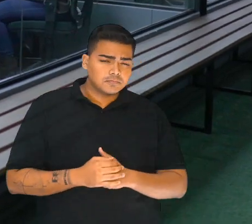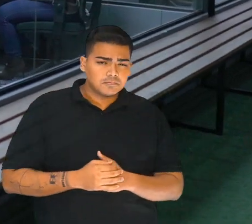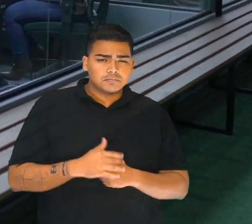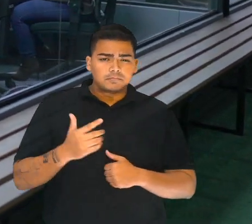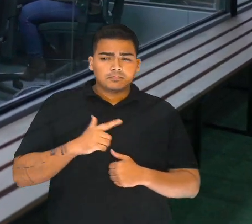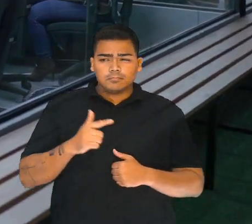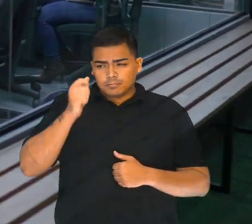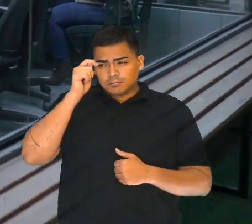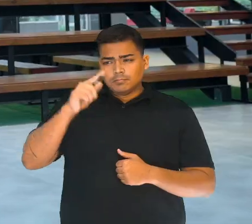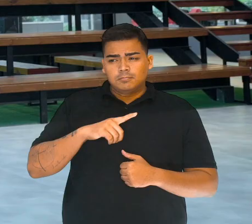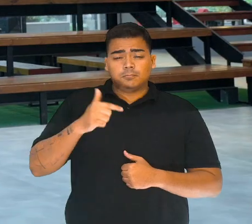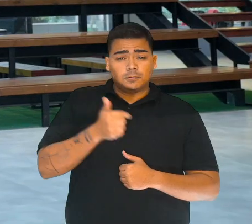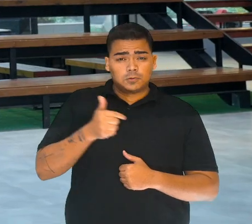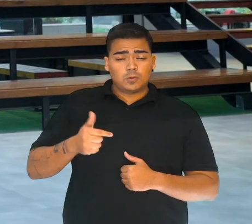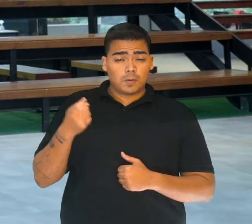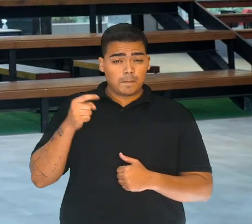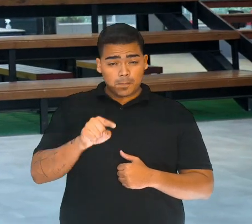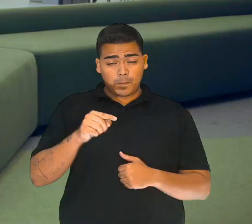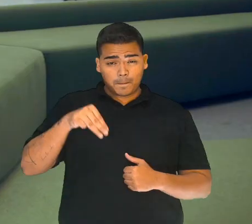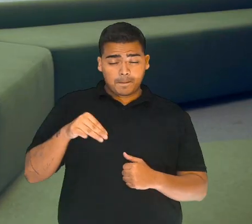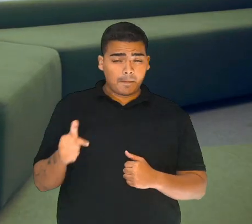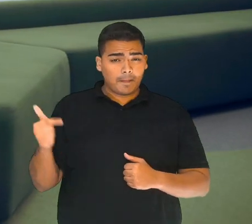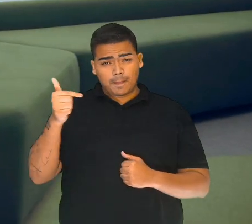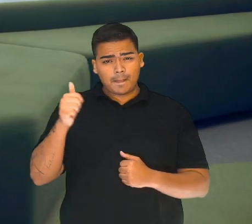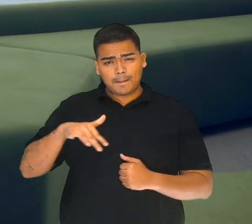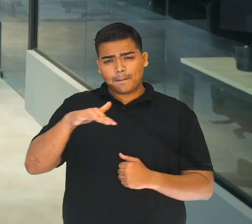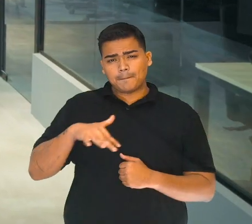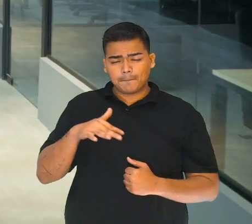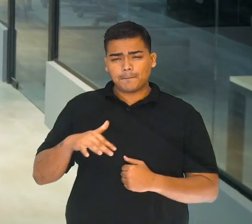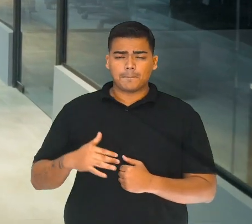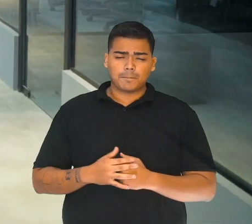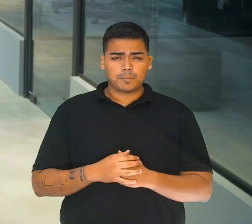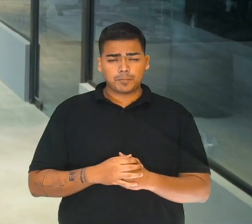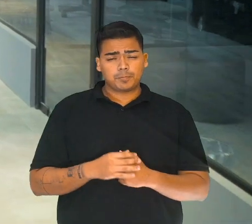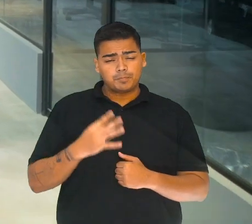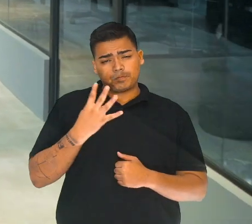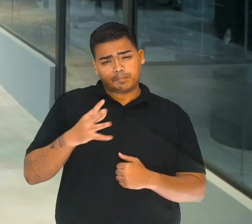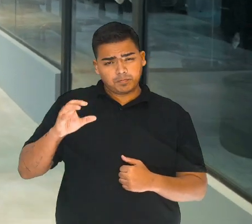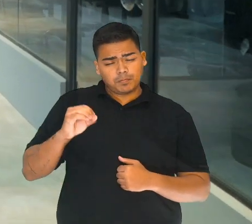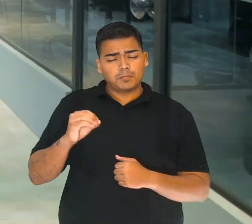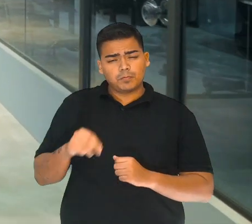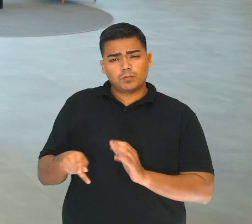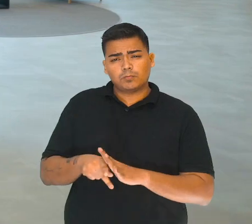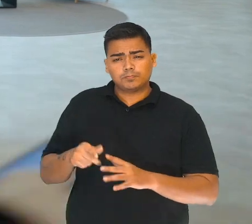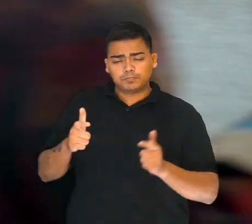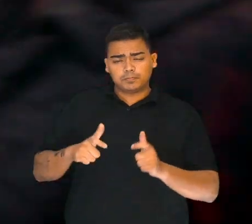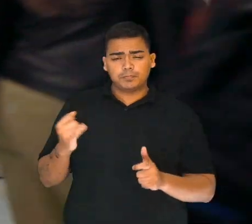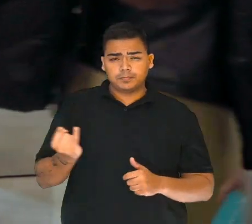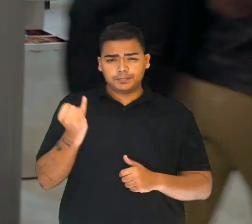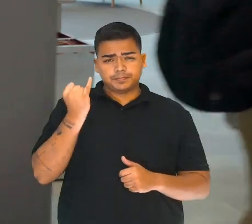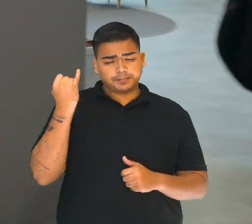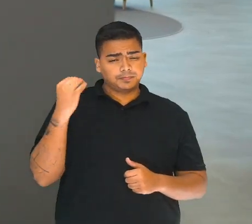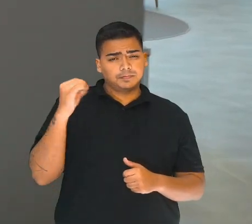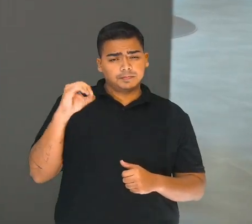Caldeira. E a ideia é que tem 22 mil metros quadrados numa área do 4º distrito de Porto Alegre e um aspecto muito estratégico, né?